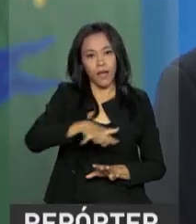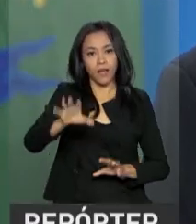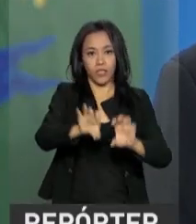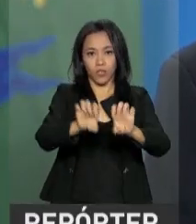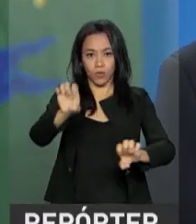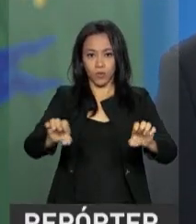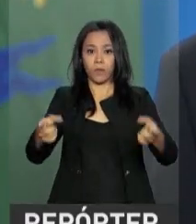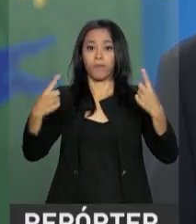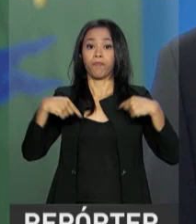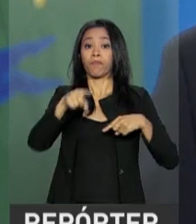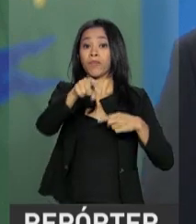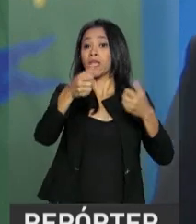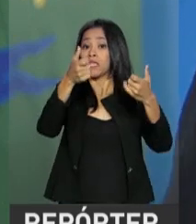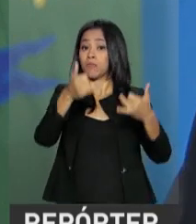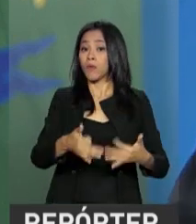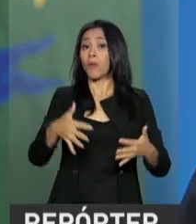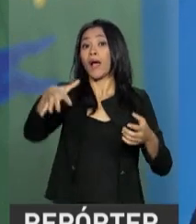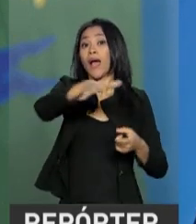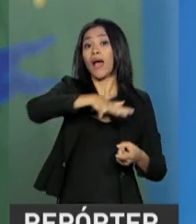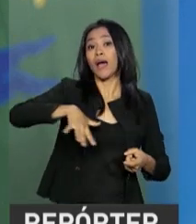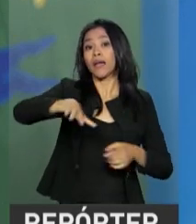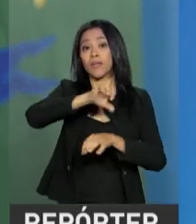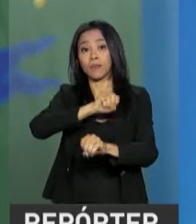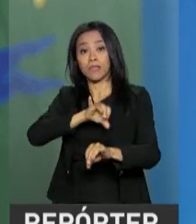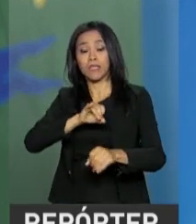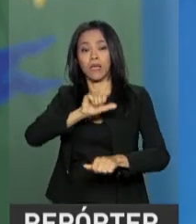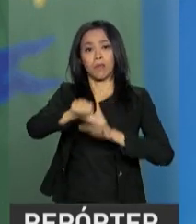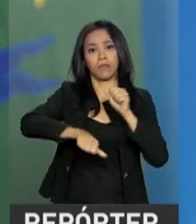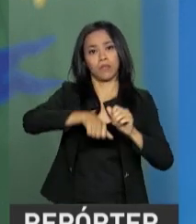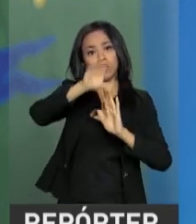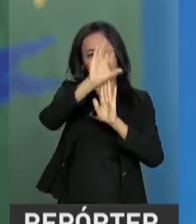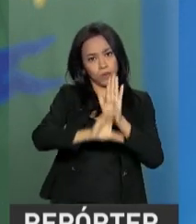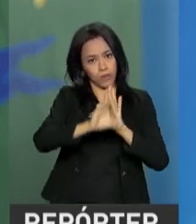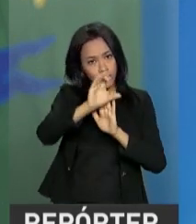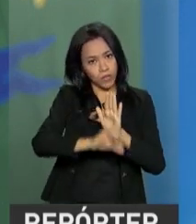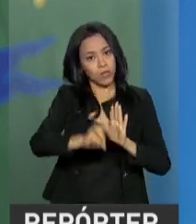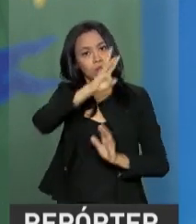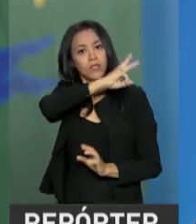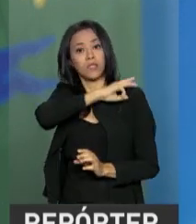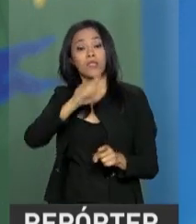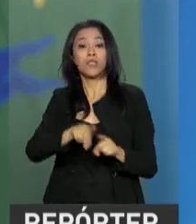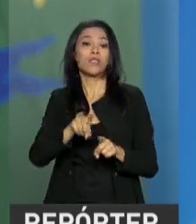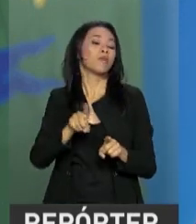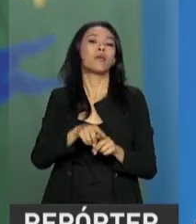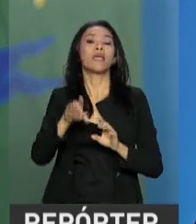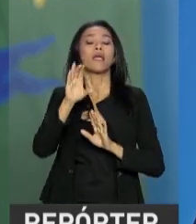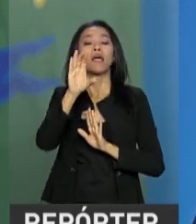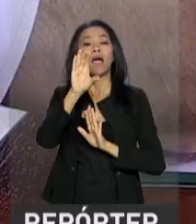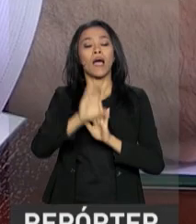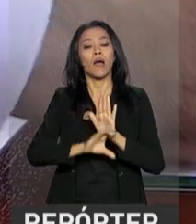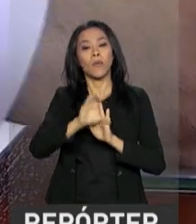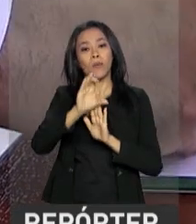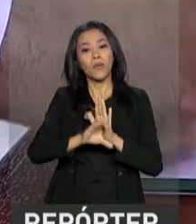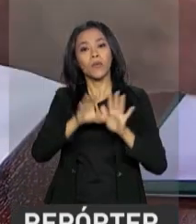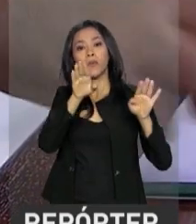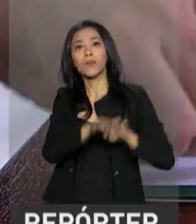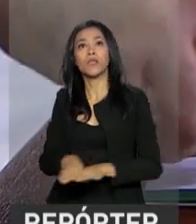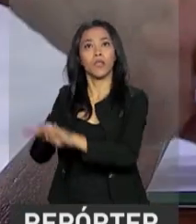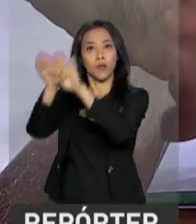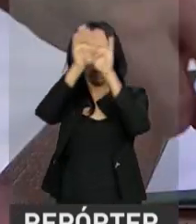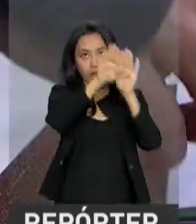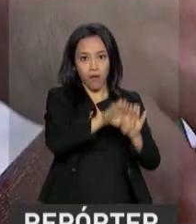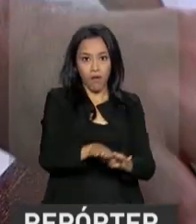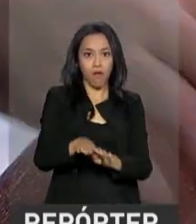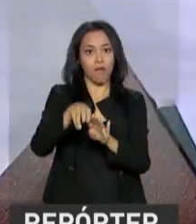na educação como a reforma do ensino médio ea instituição da base nacional comum eo lar temas com os quais